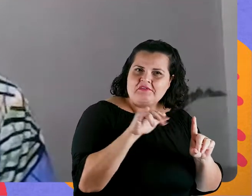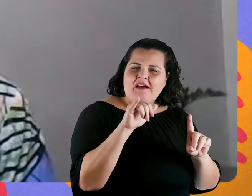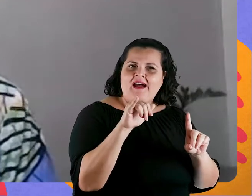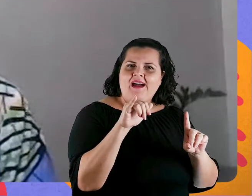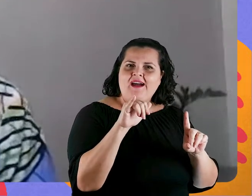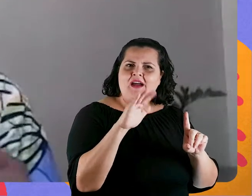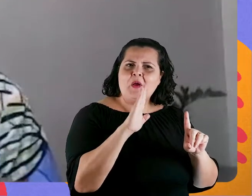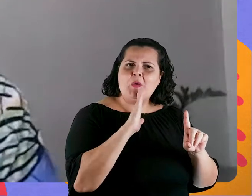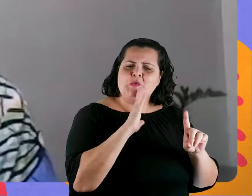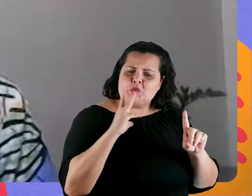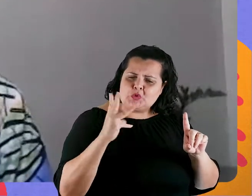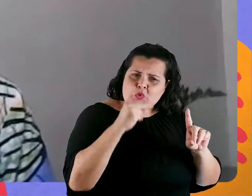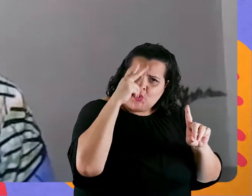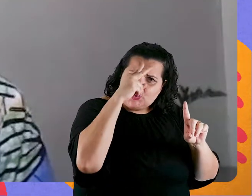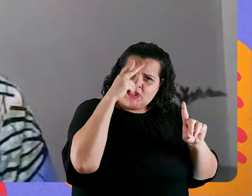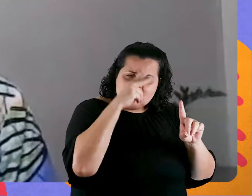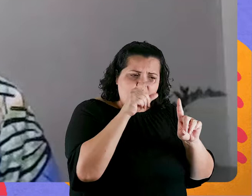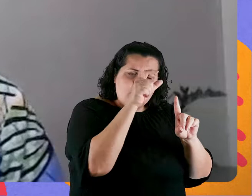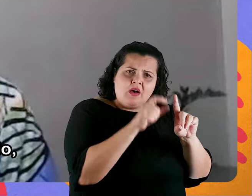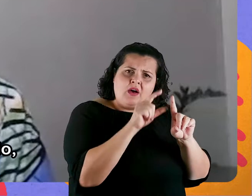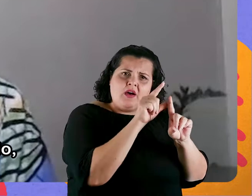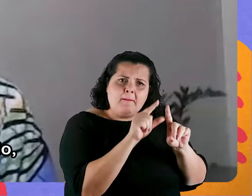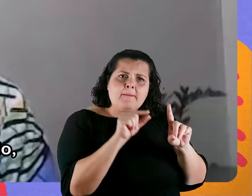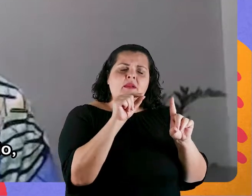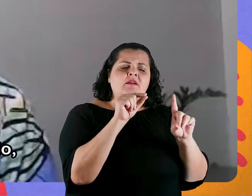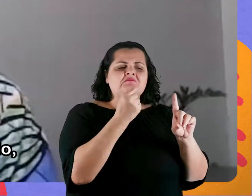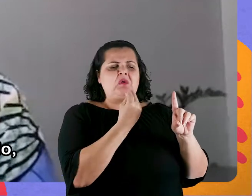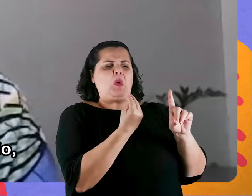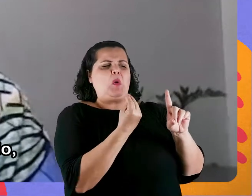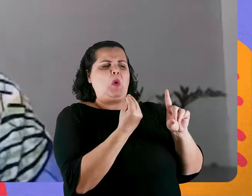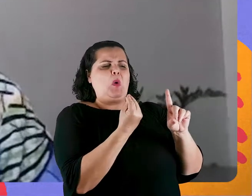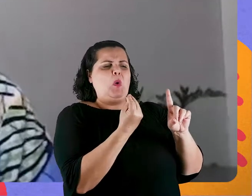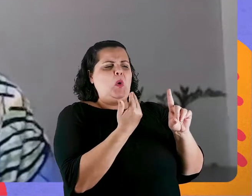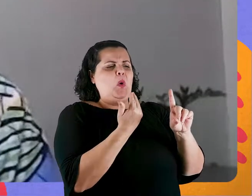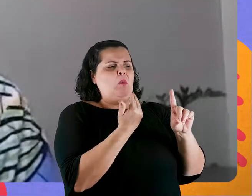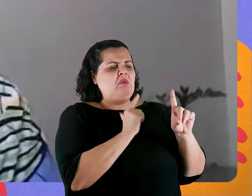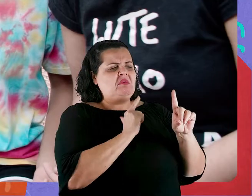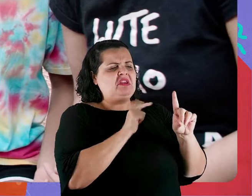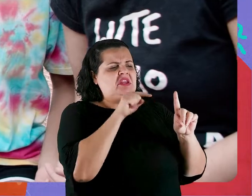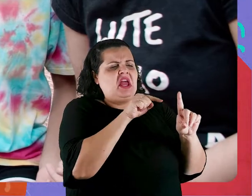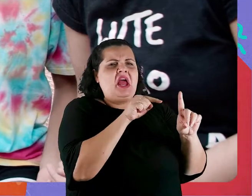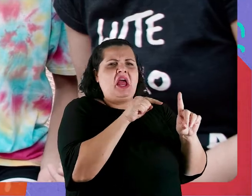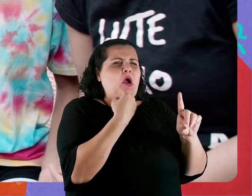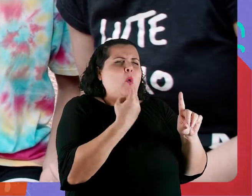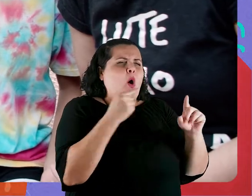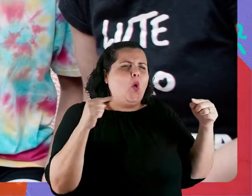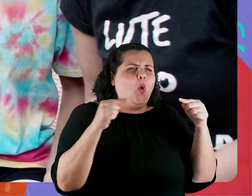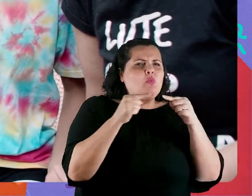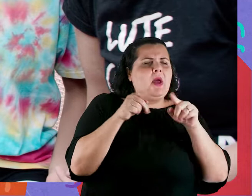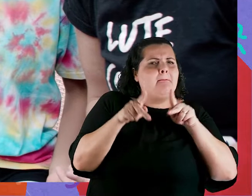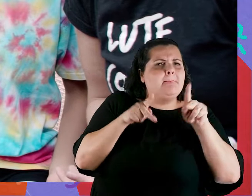planta já vai construir Da onde ela vem Bora relação do território Qual a relação com pouco tradicional